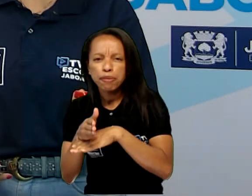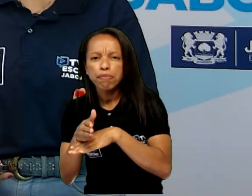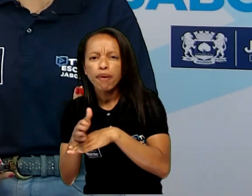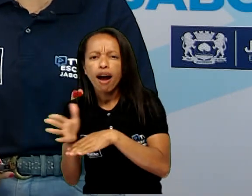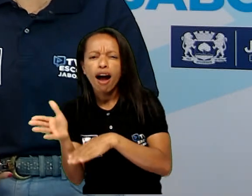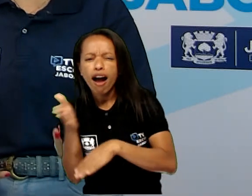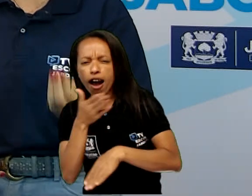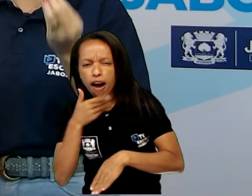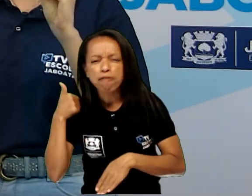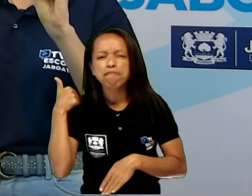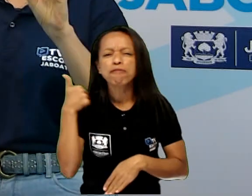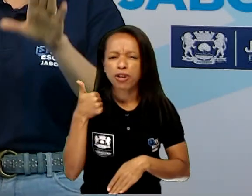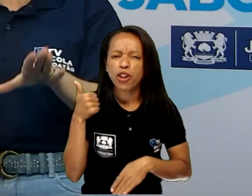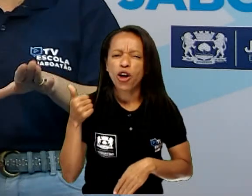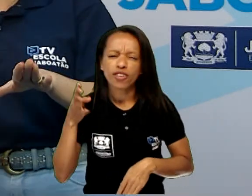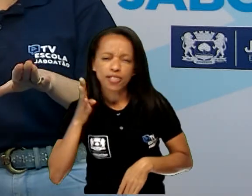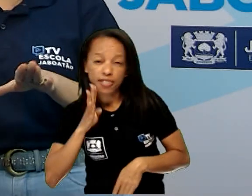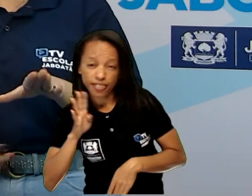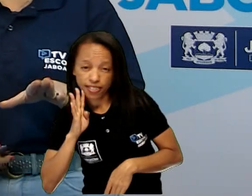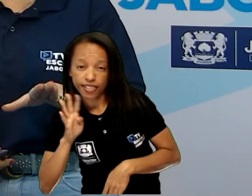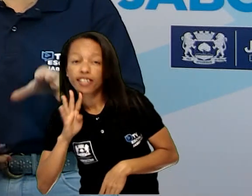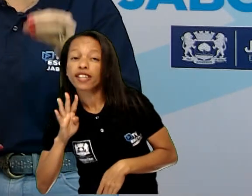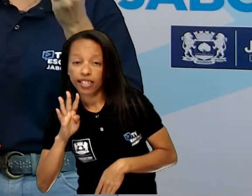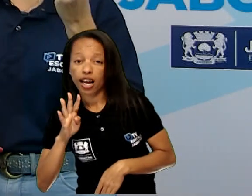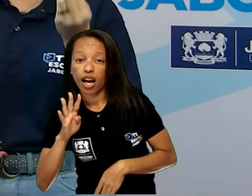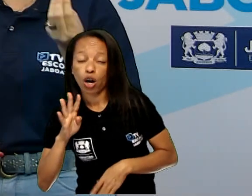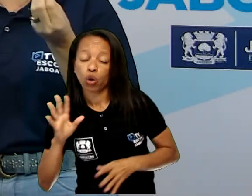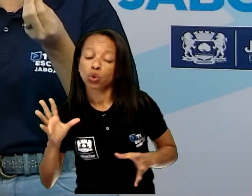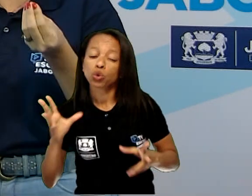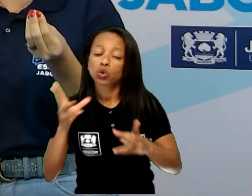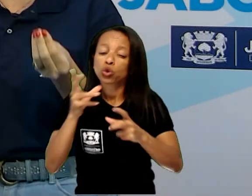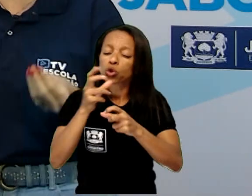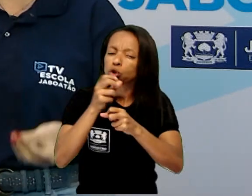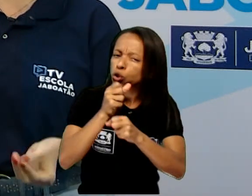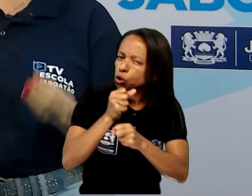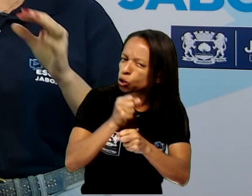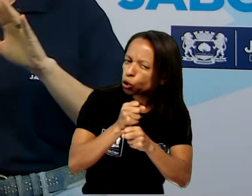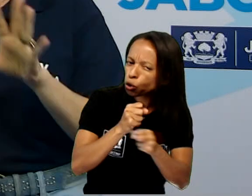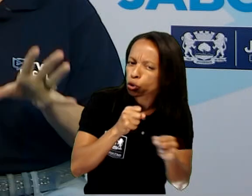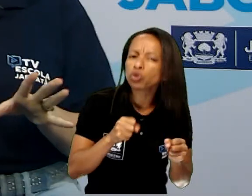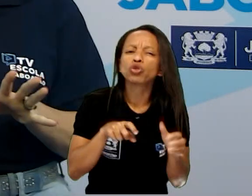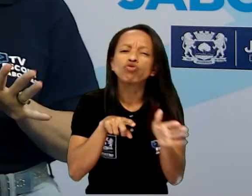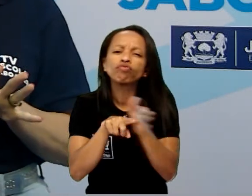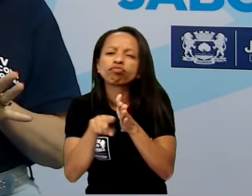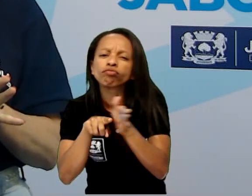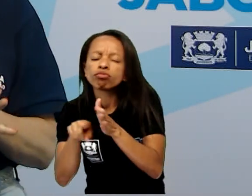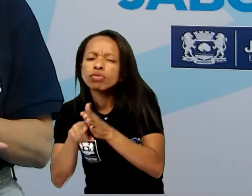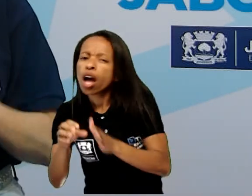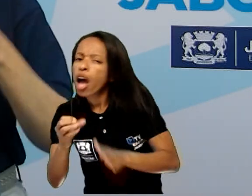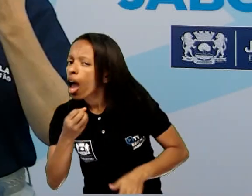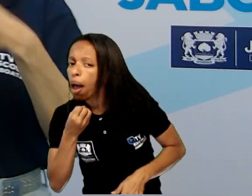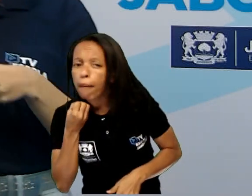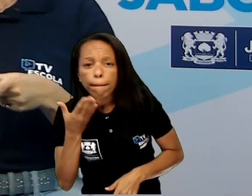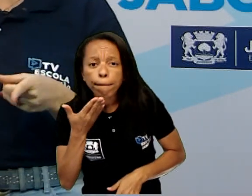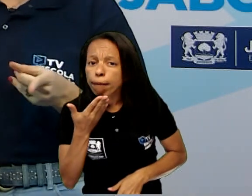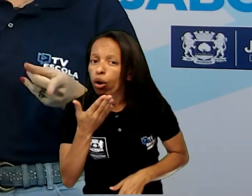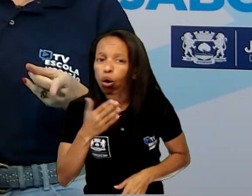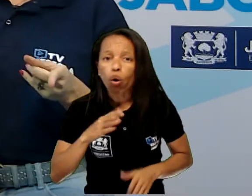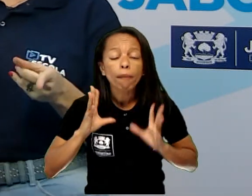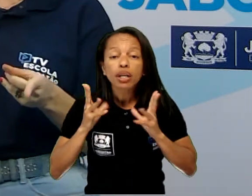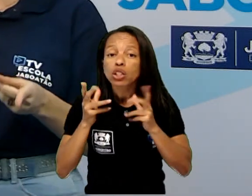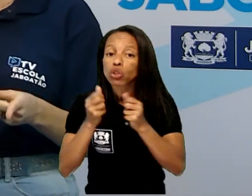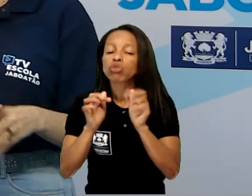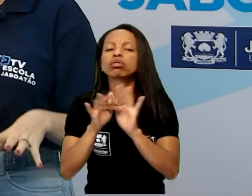construção coletiva, porque essa informação, né? Esse conhecimento de primeiros socorros é válido para todo mundo da família. Principalmente